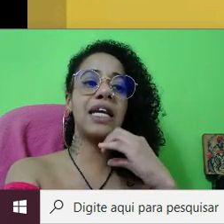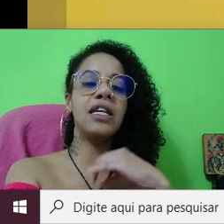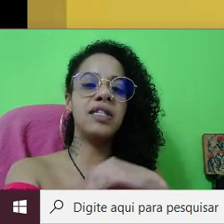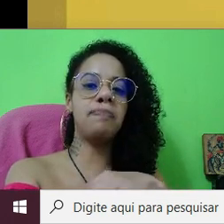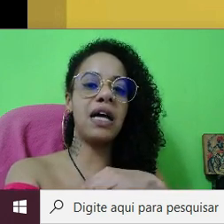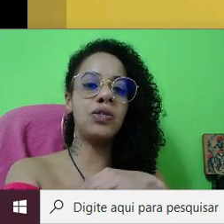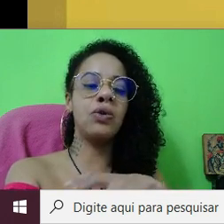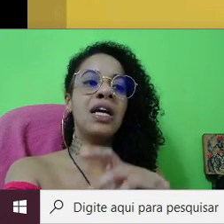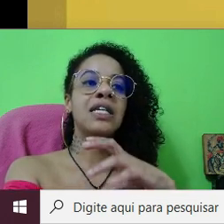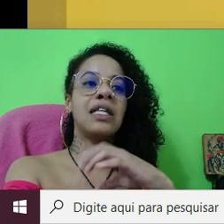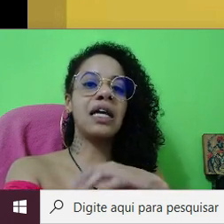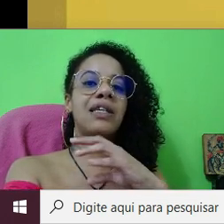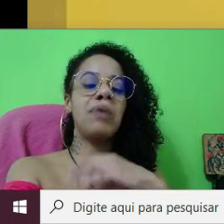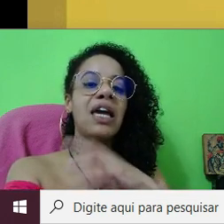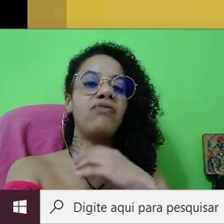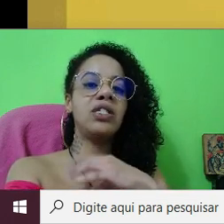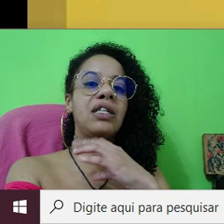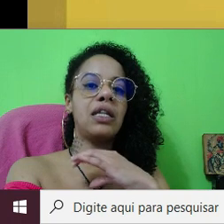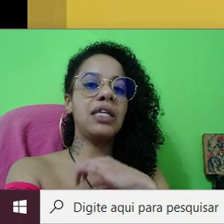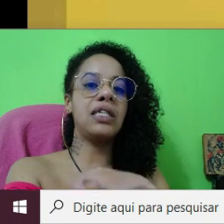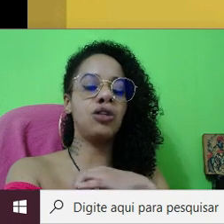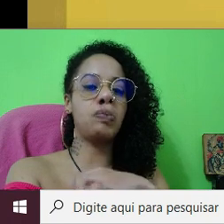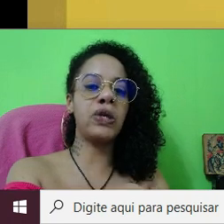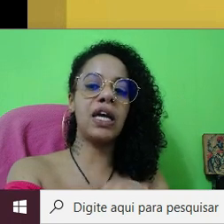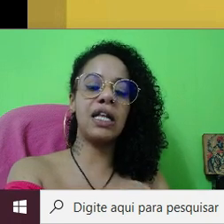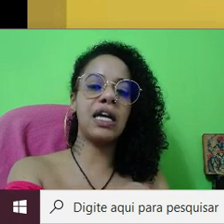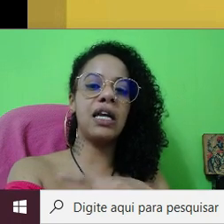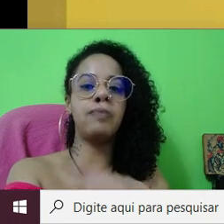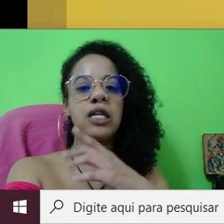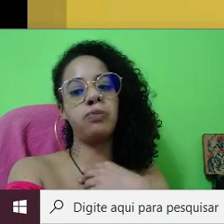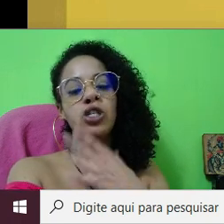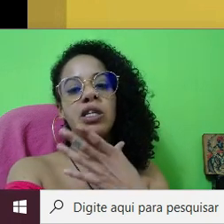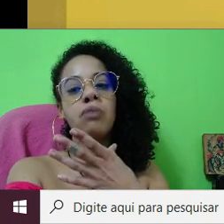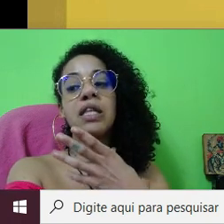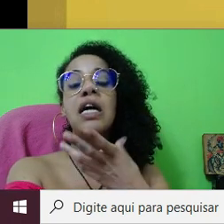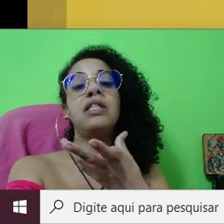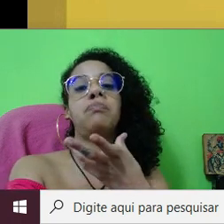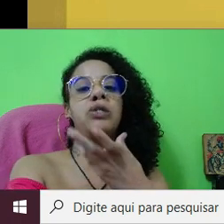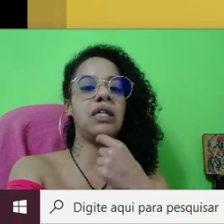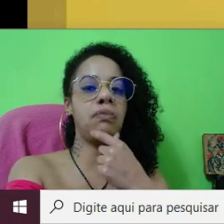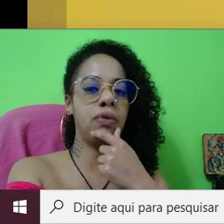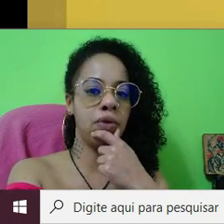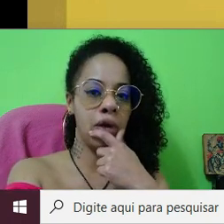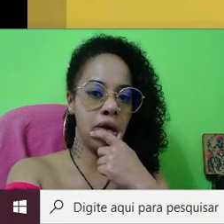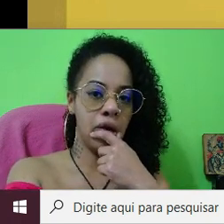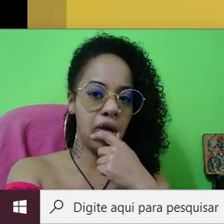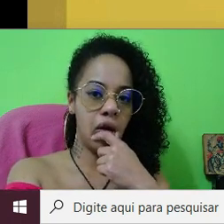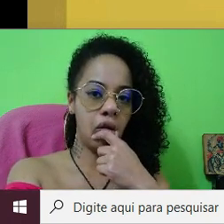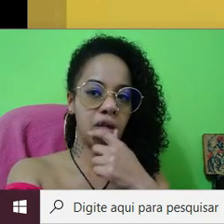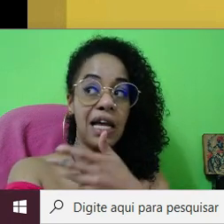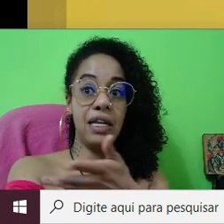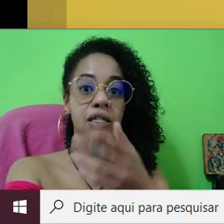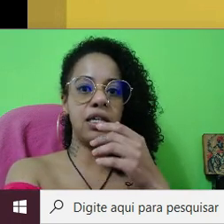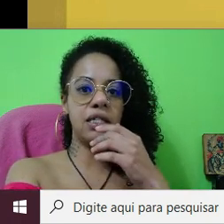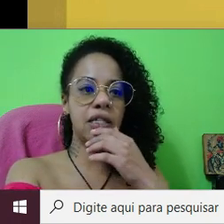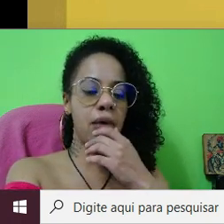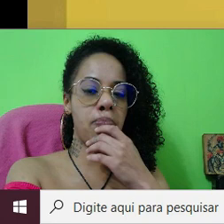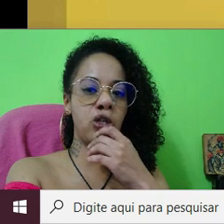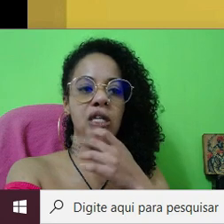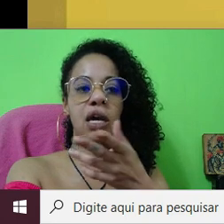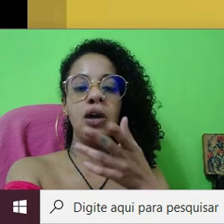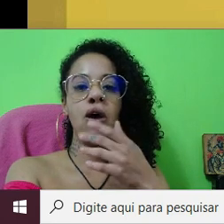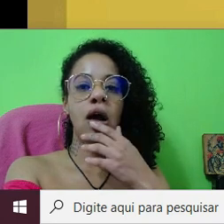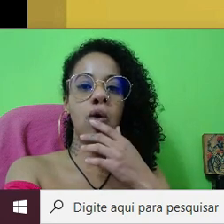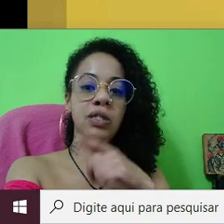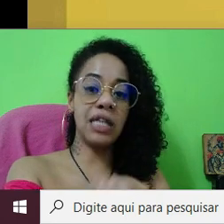aquele espaço você tem que saber quem você tá trazendo porque naquele espaço pode ter uma Talita por exemplo talitas